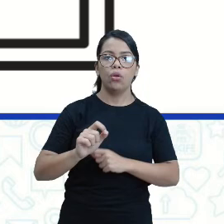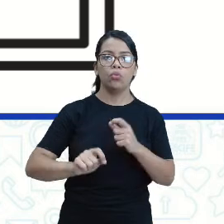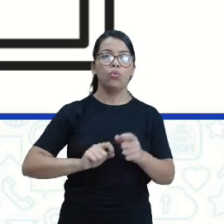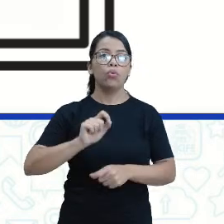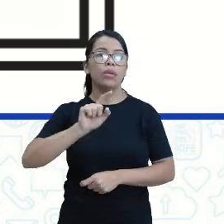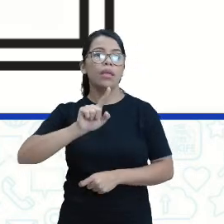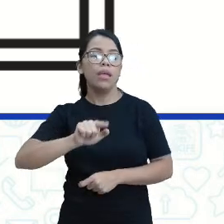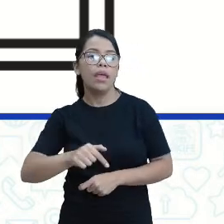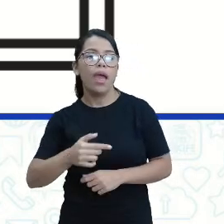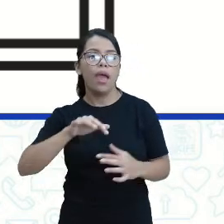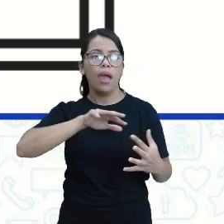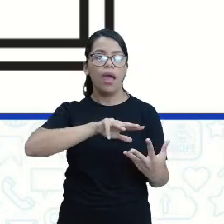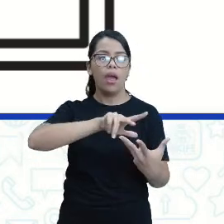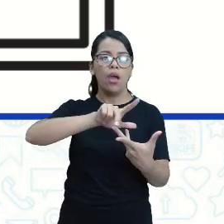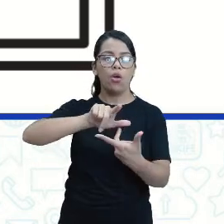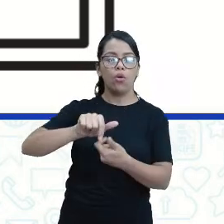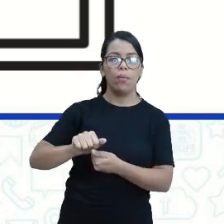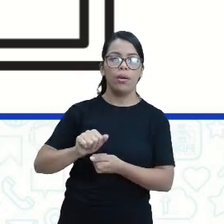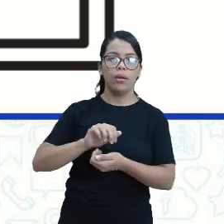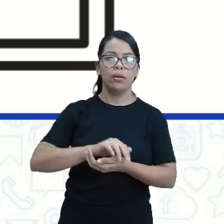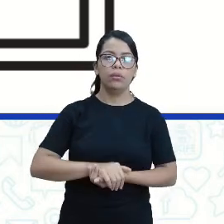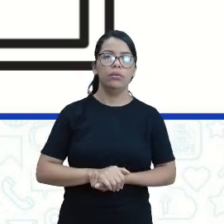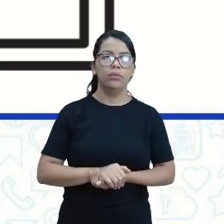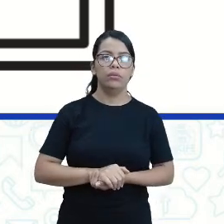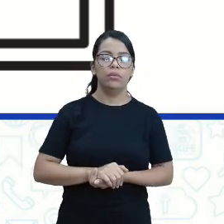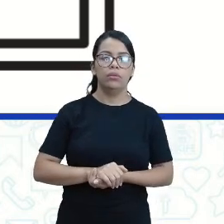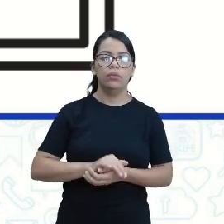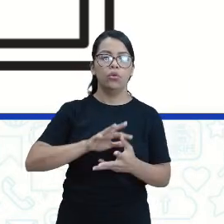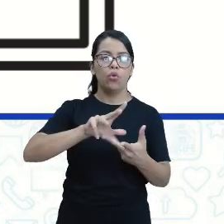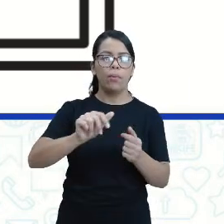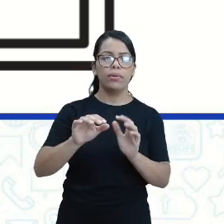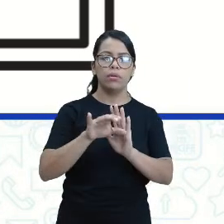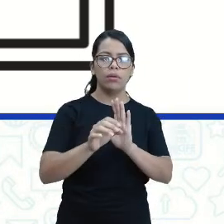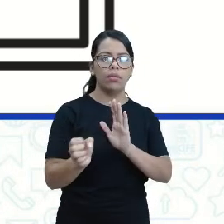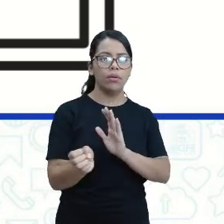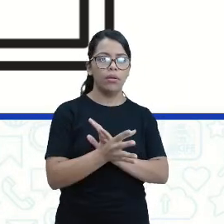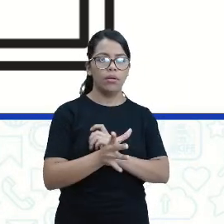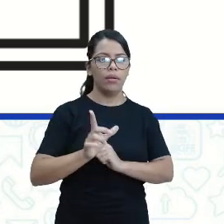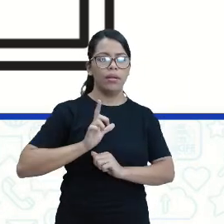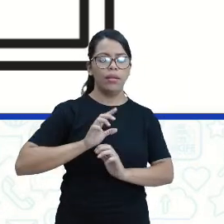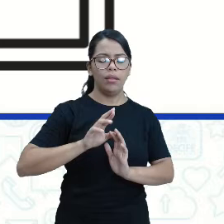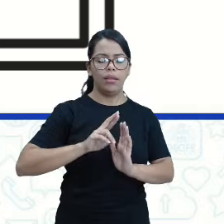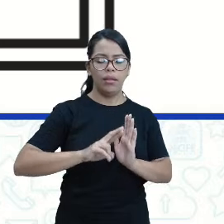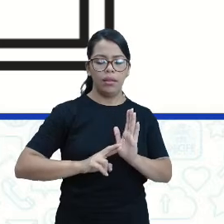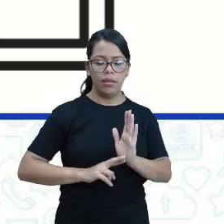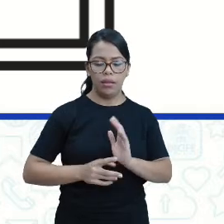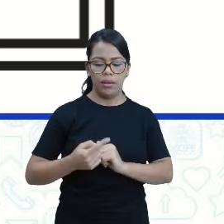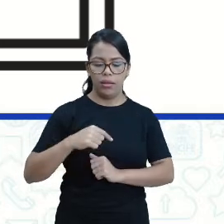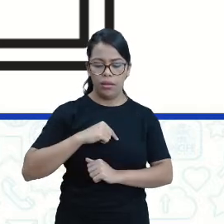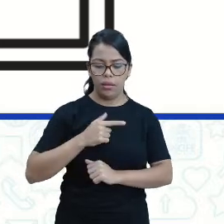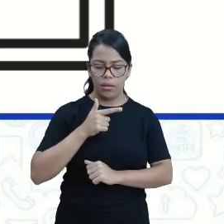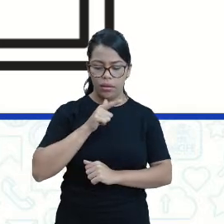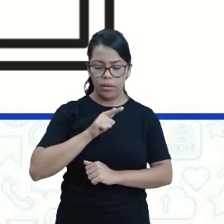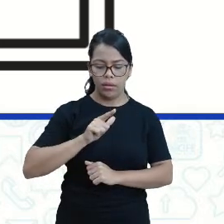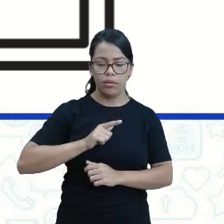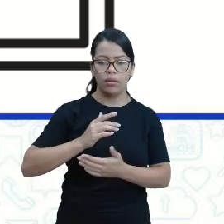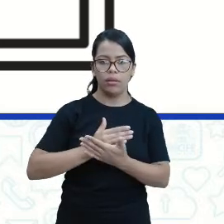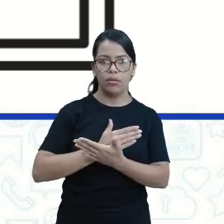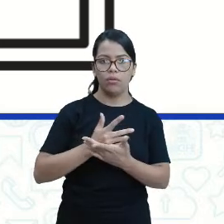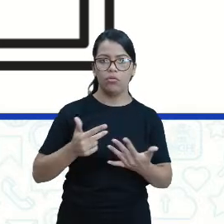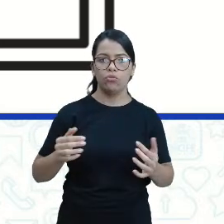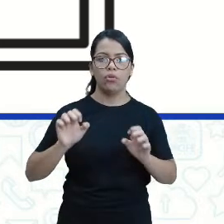globalização. século XXI. A globalização é um conceito novo. Surge na década de 1980, substituindo alguns conceitos clássicos